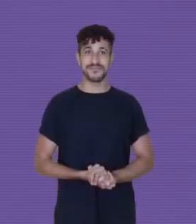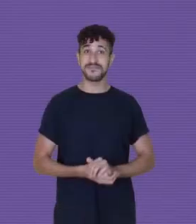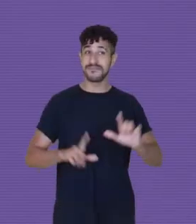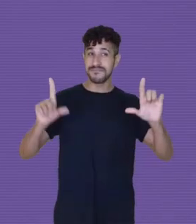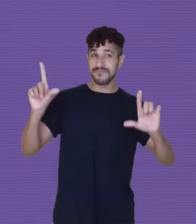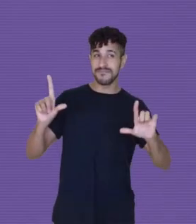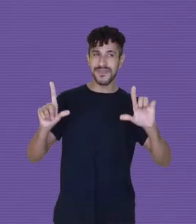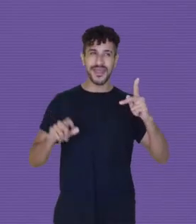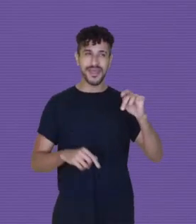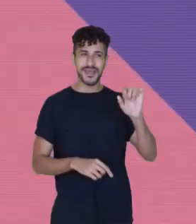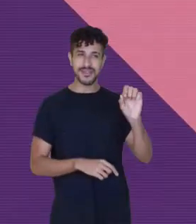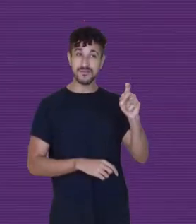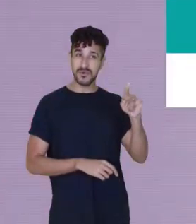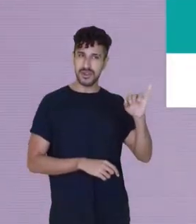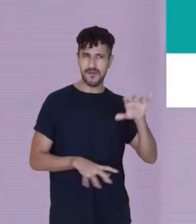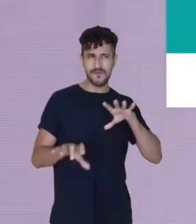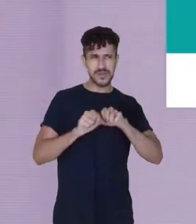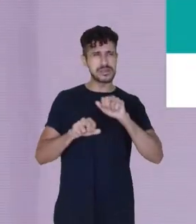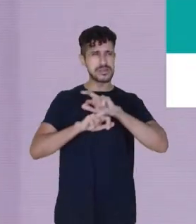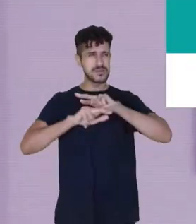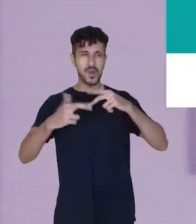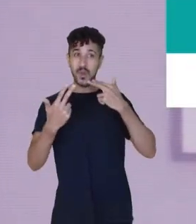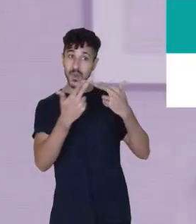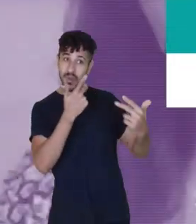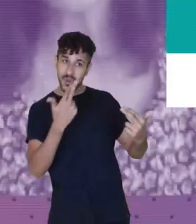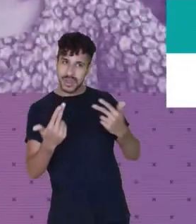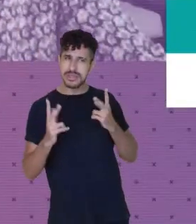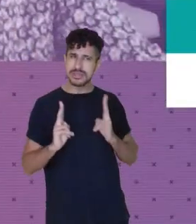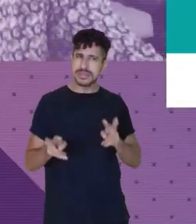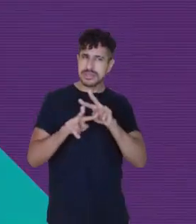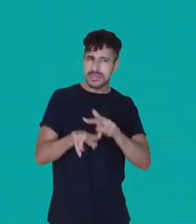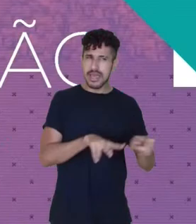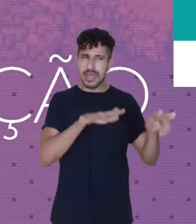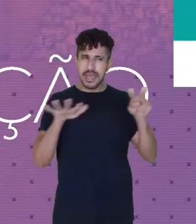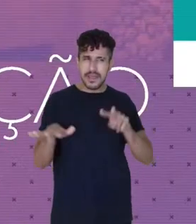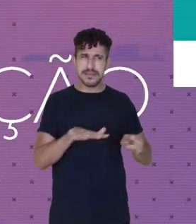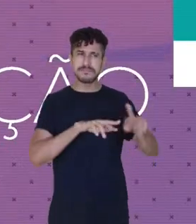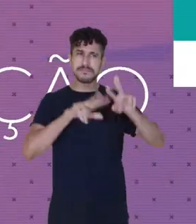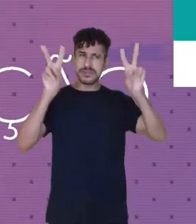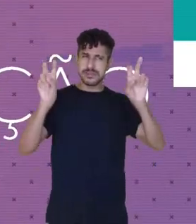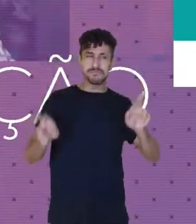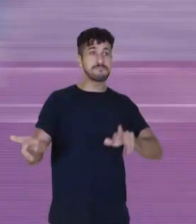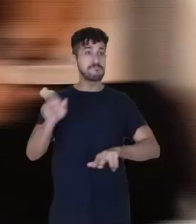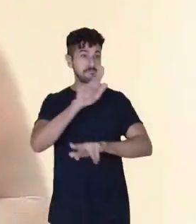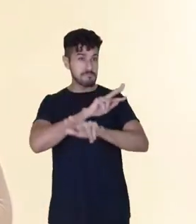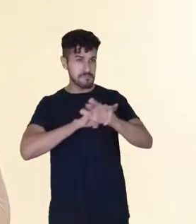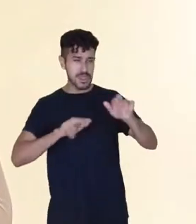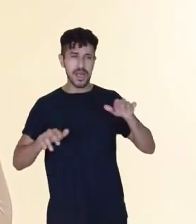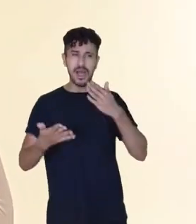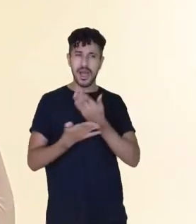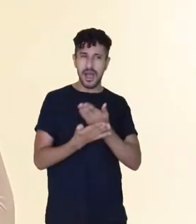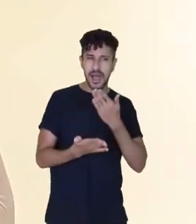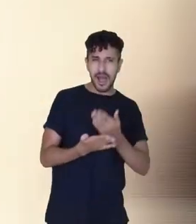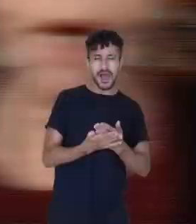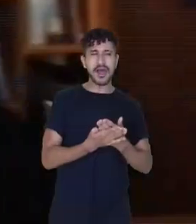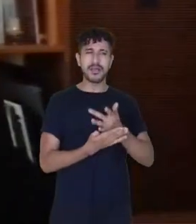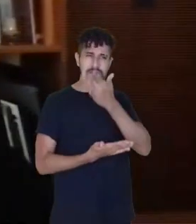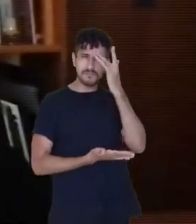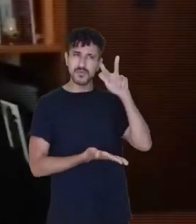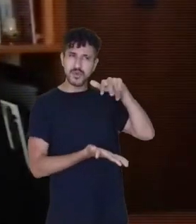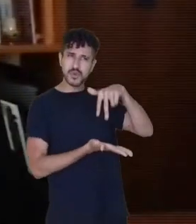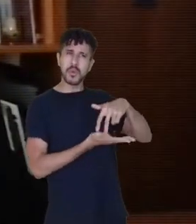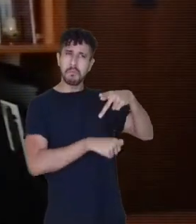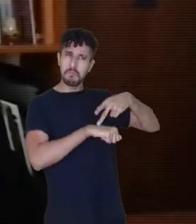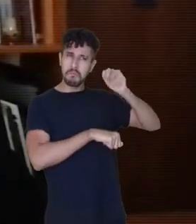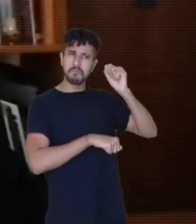TV Elas por Elas Formação está cheio de novidades. A cada semana, um tema diferente será trabalhado em aulas ministradas por especialistas e